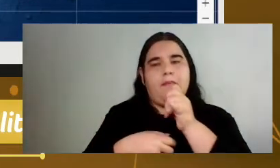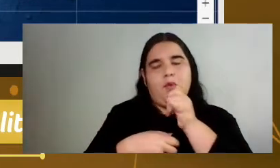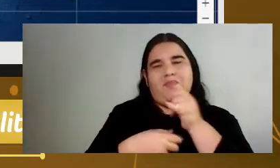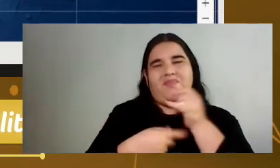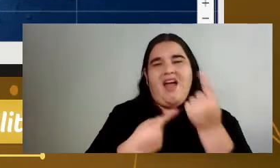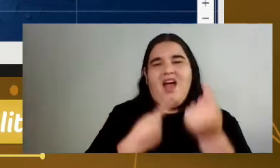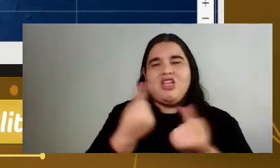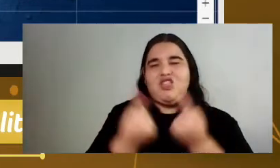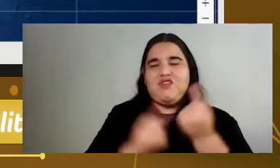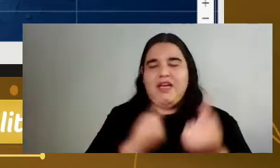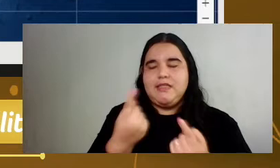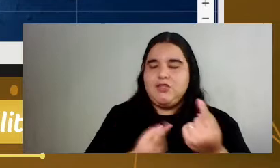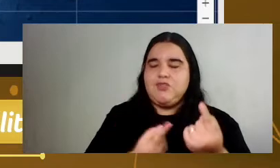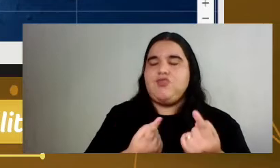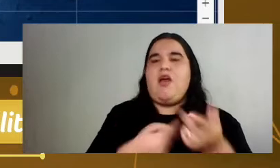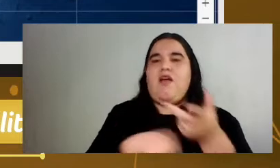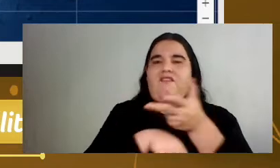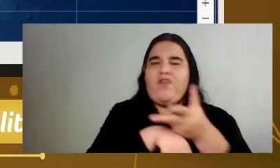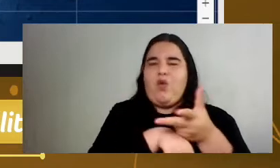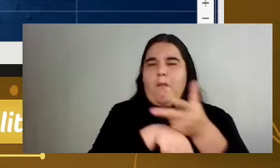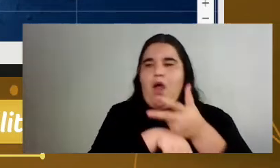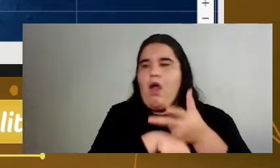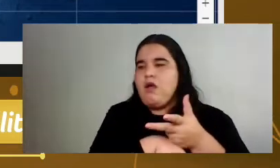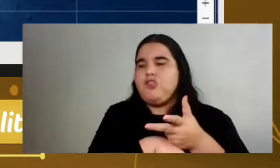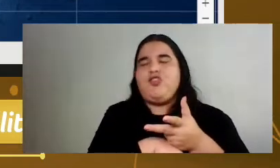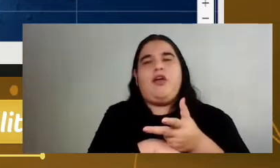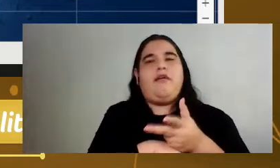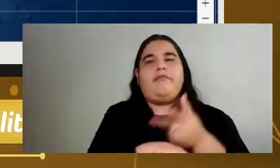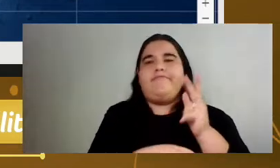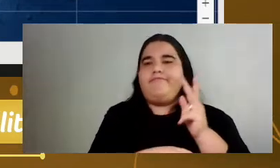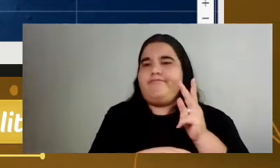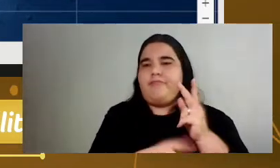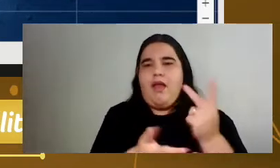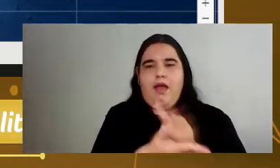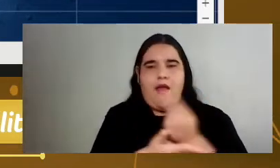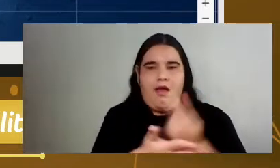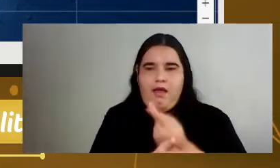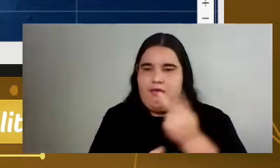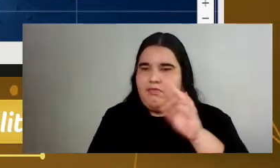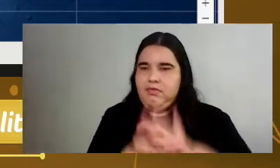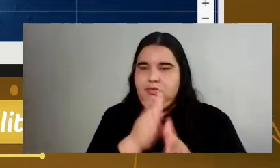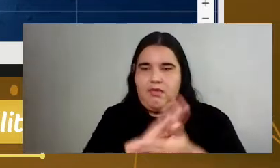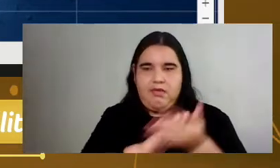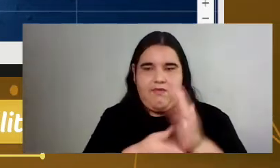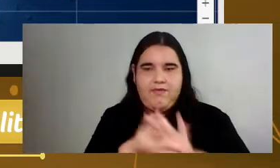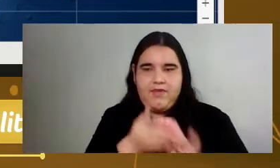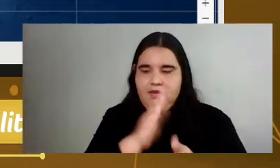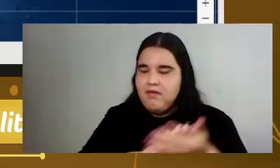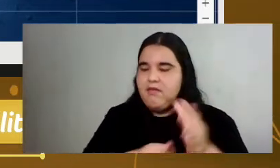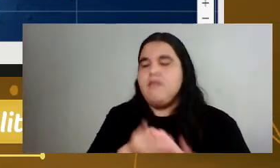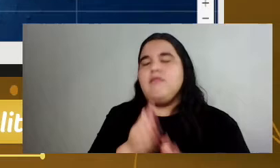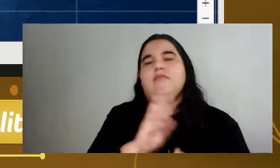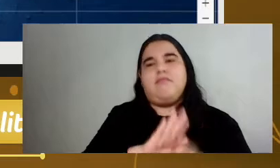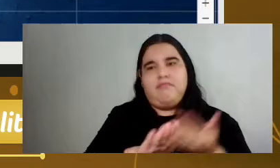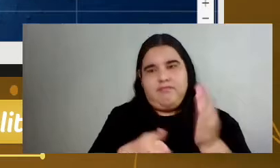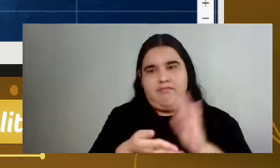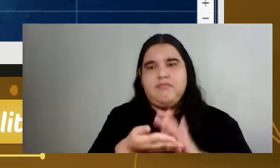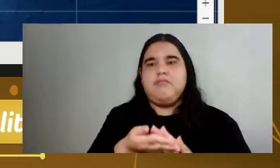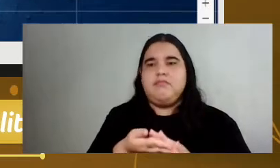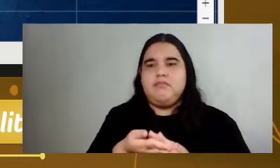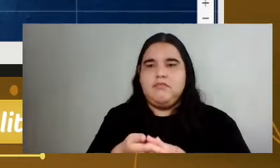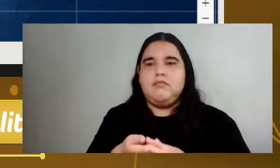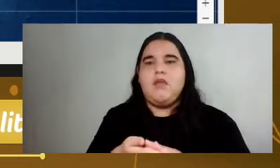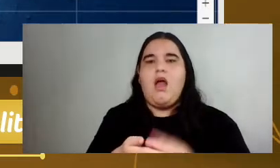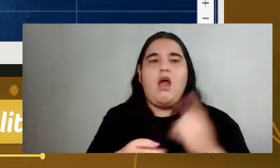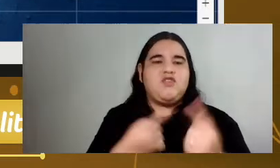a realidade de fato de campo. A gente às vezes é uma coisa momentânea que está ali e saiu. Então tem questões, tem algumas ocorrências que